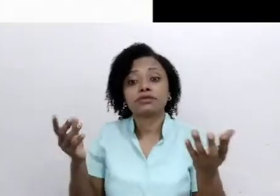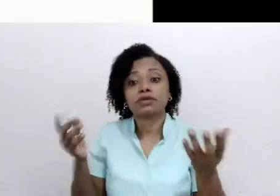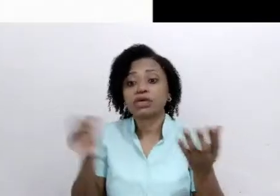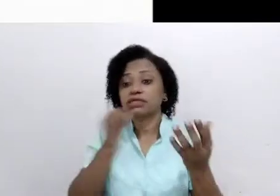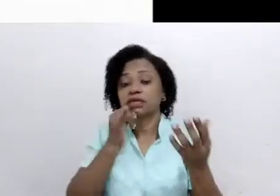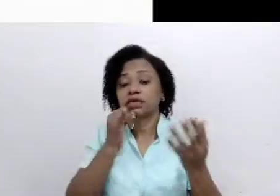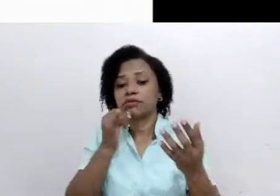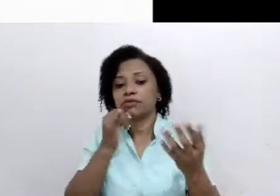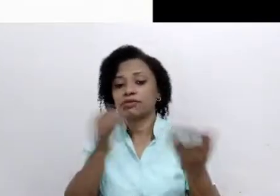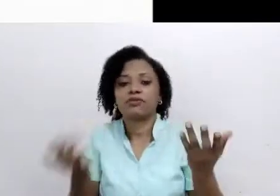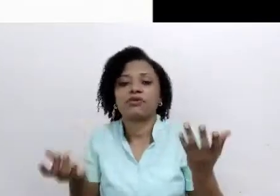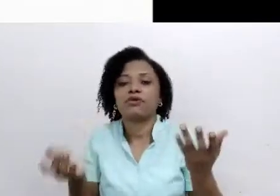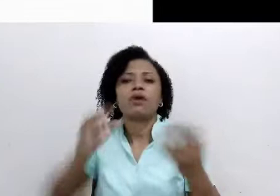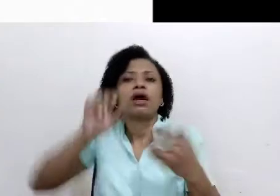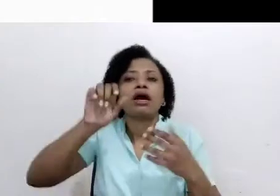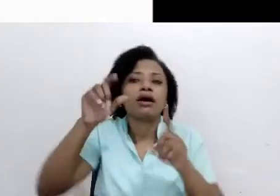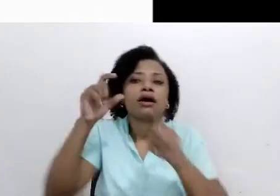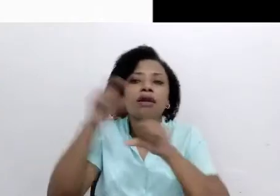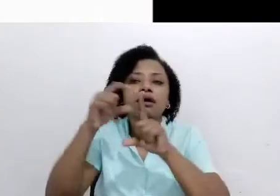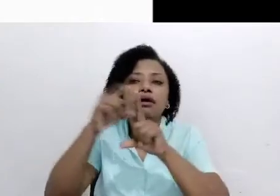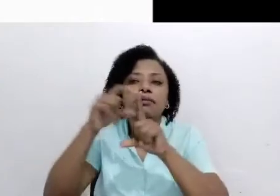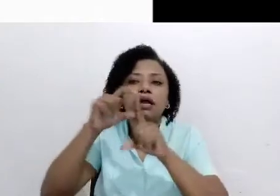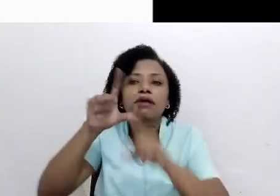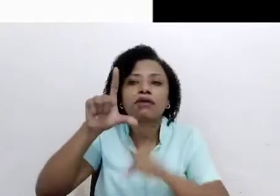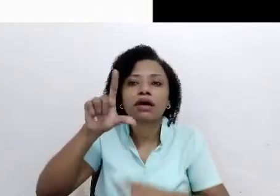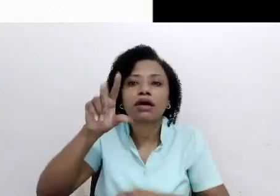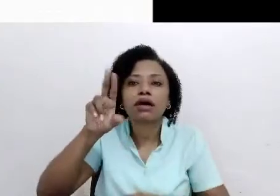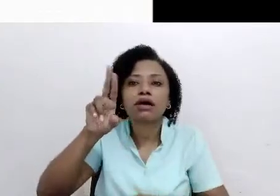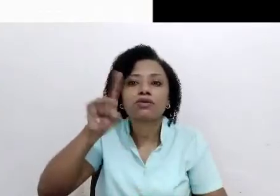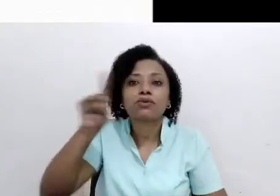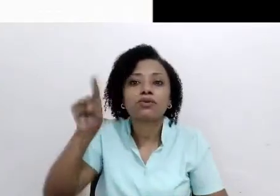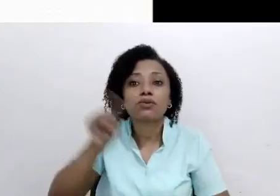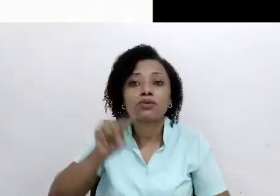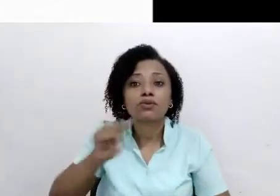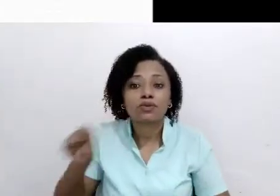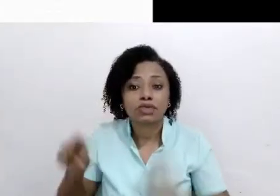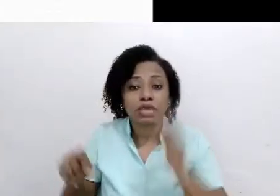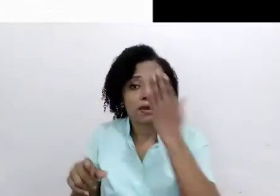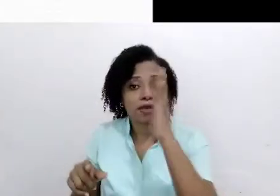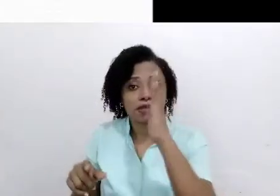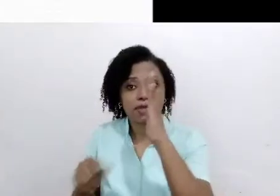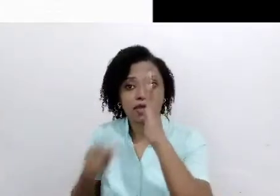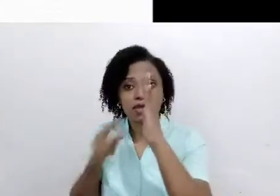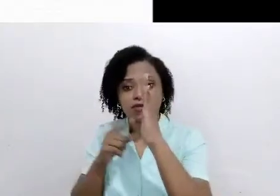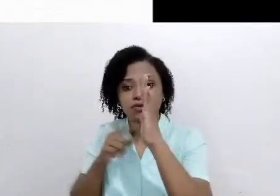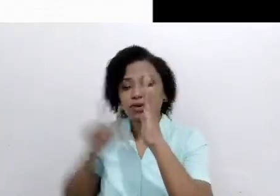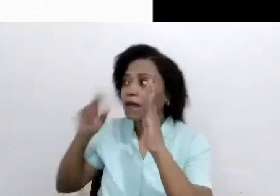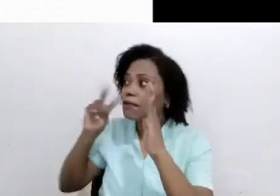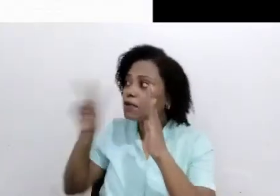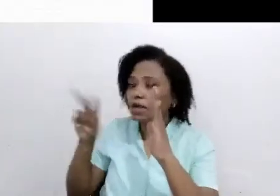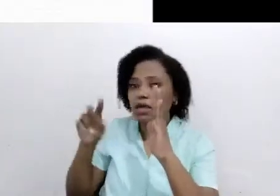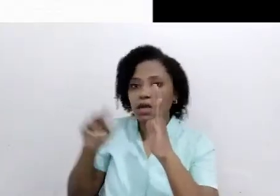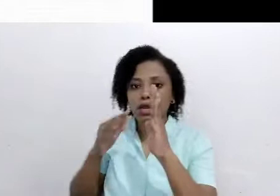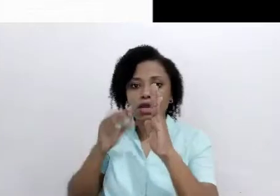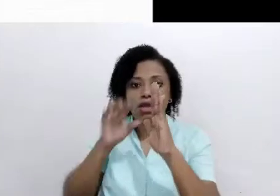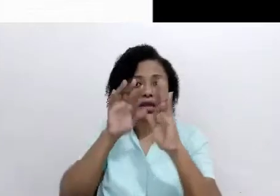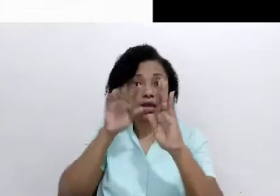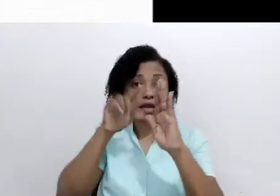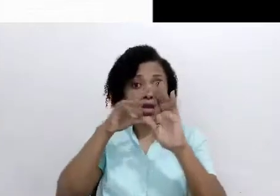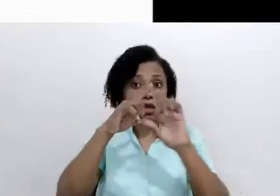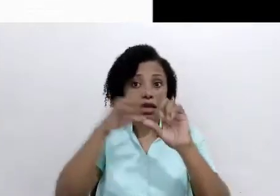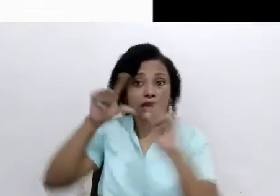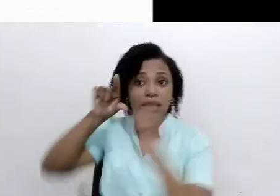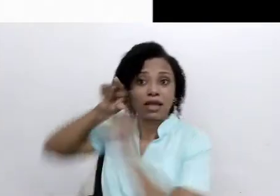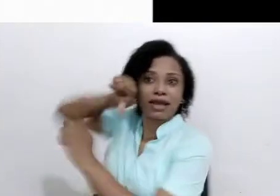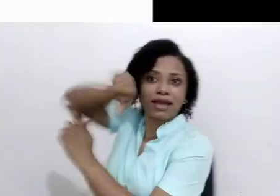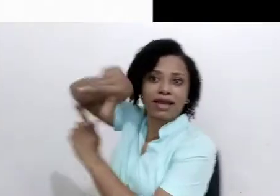Mas, se a gente pegasse uma palavra, por exemplo, aqui tem luz, e colocasse essa palavra na frente de um espelho, ela iria